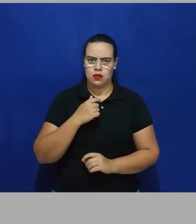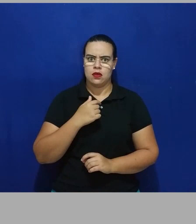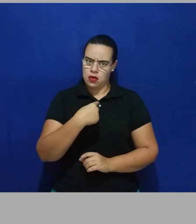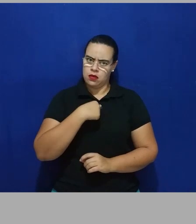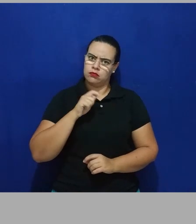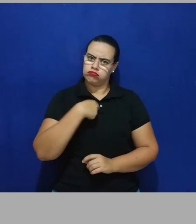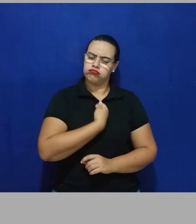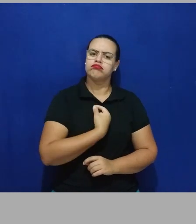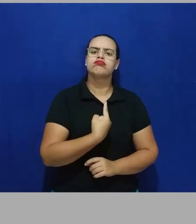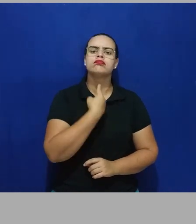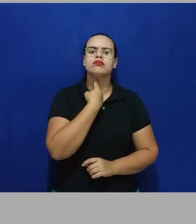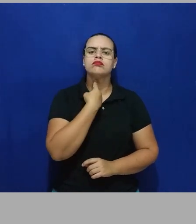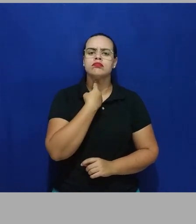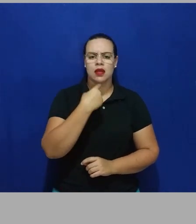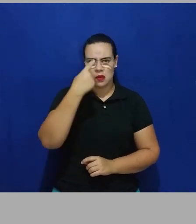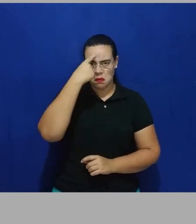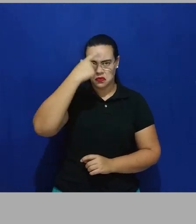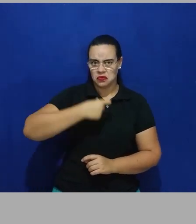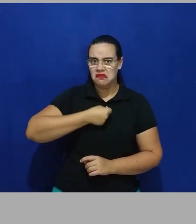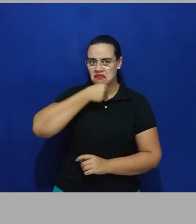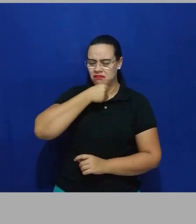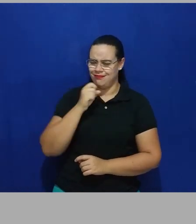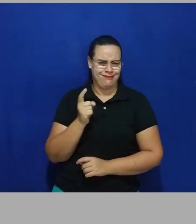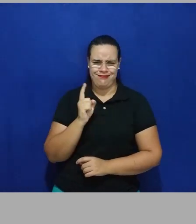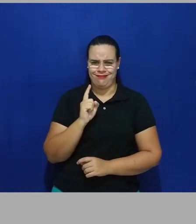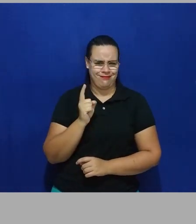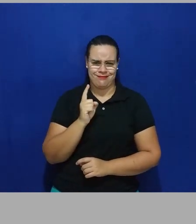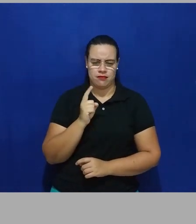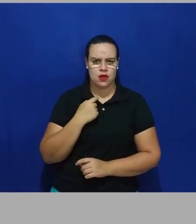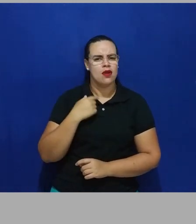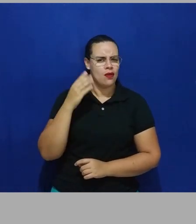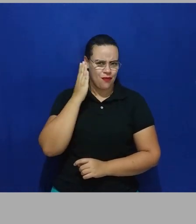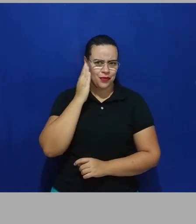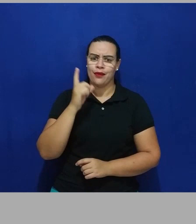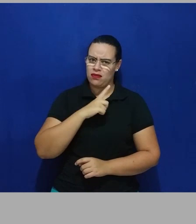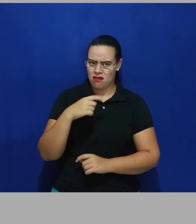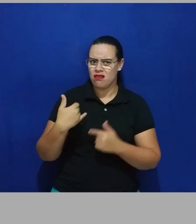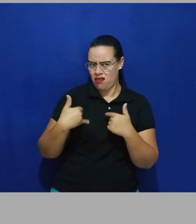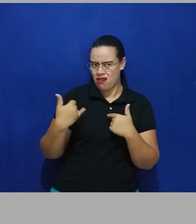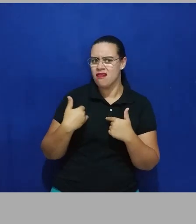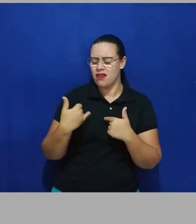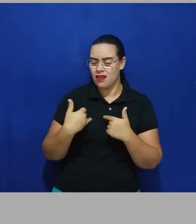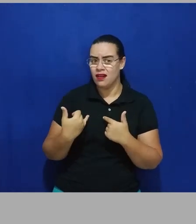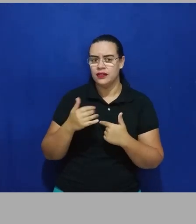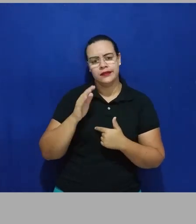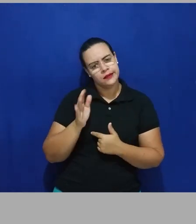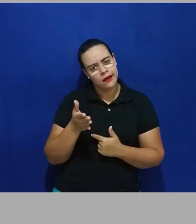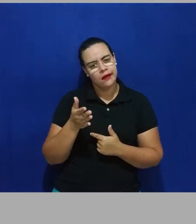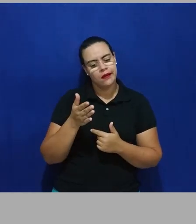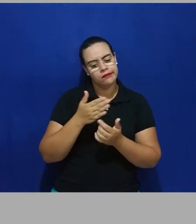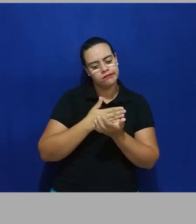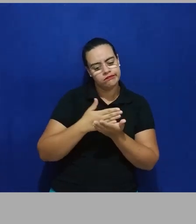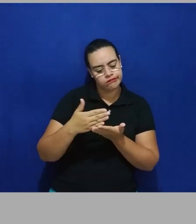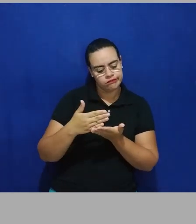uma travesti. Não me considero uma pessoa idosa. Sei que tenho uma